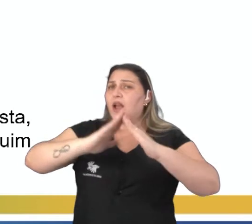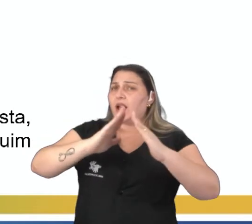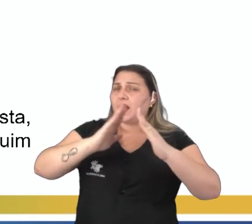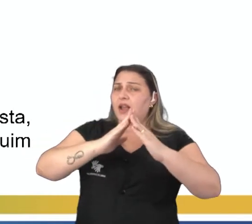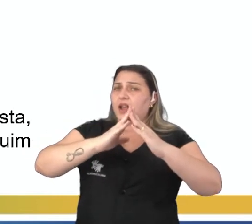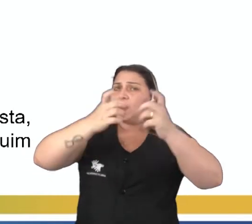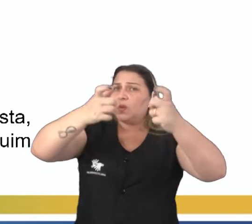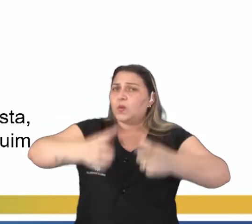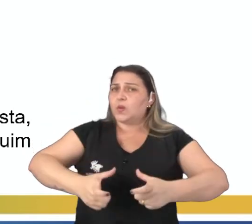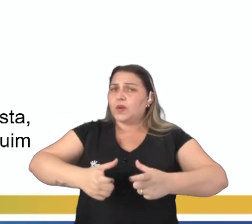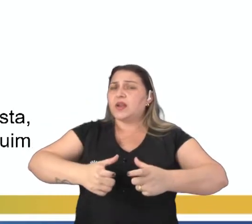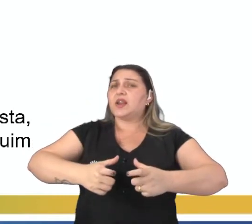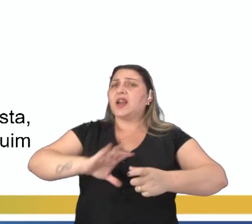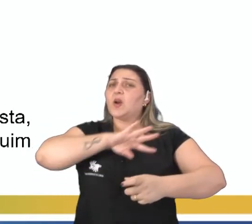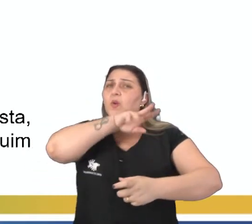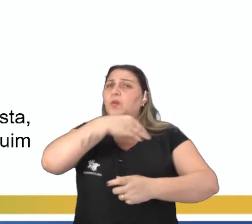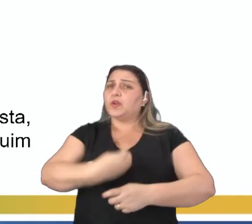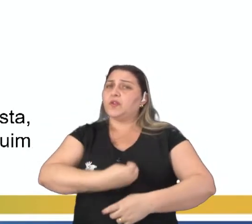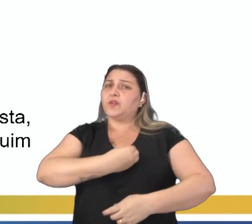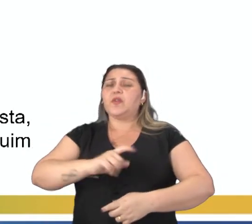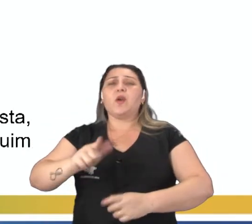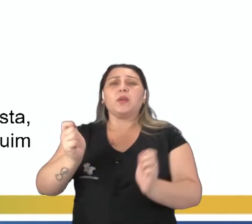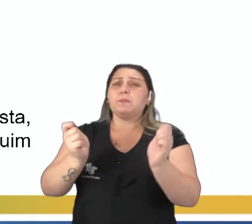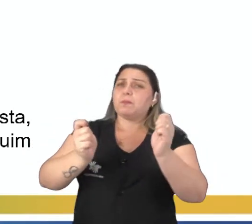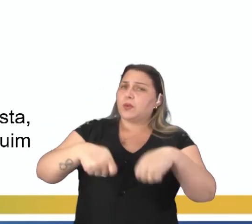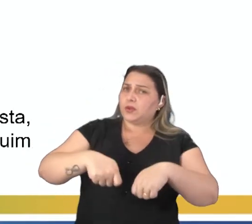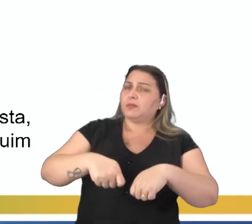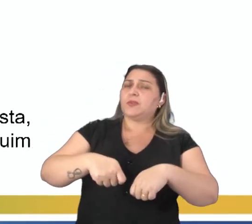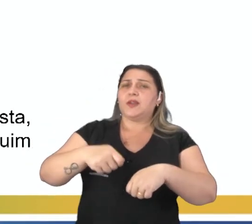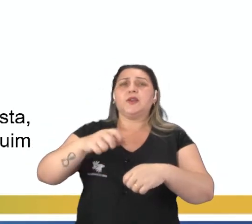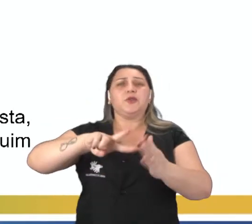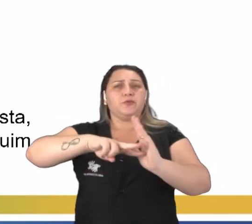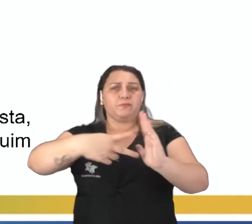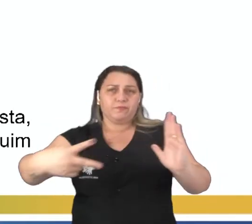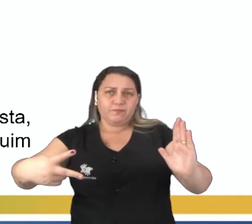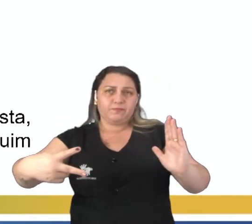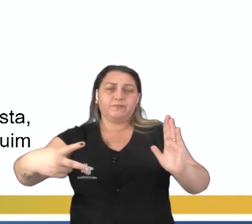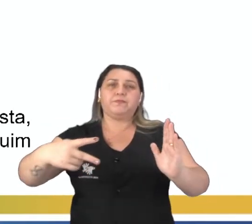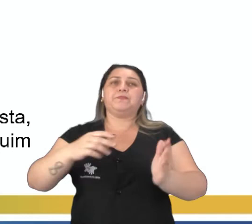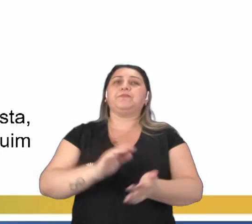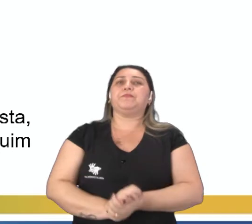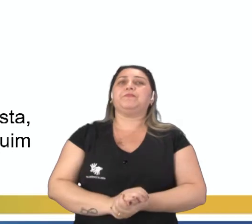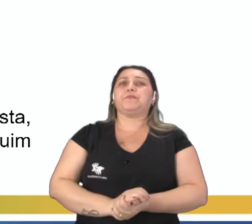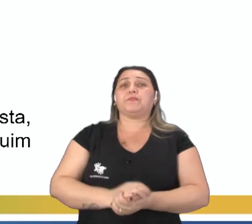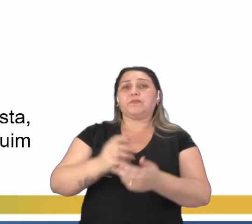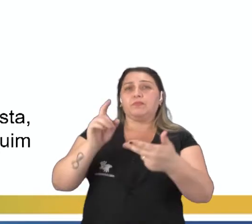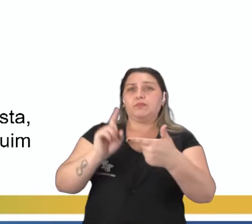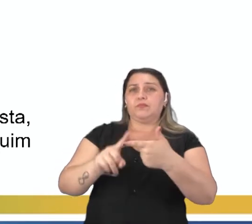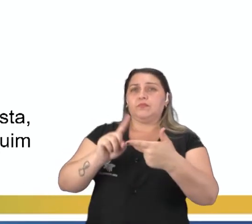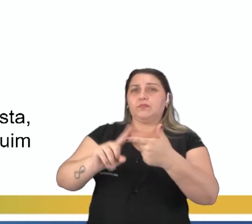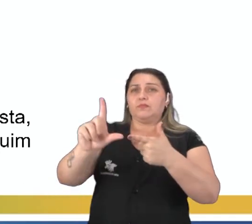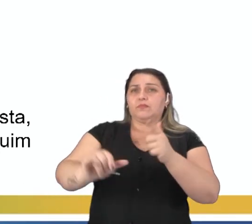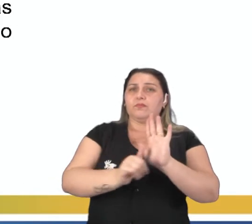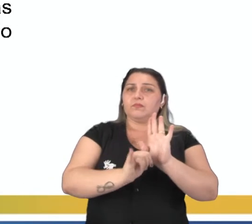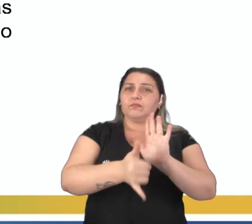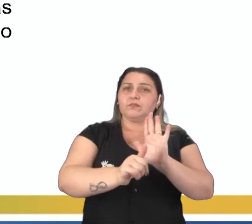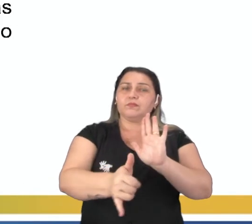fica em um lugar ruim de viver. Também é outra possibilidade de interpretação. Vamos para o segundo